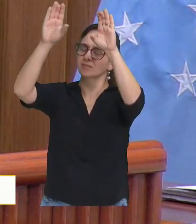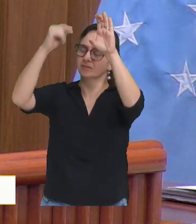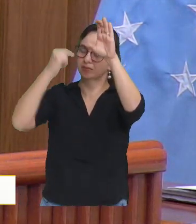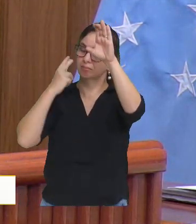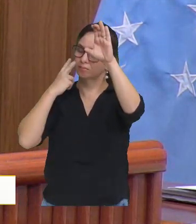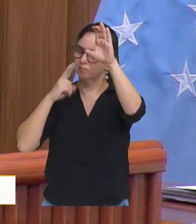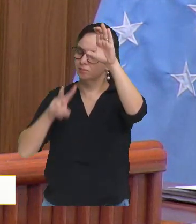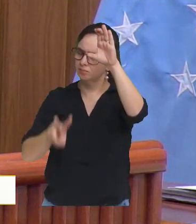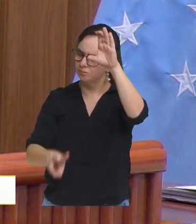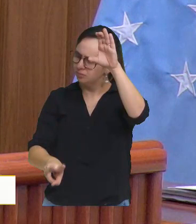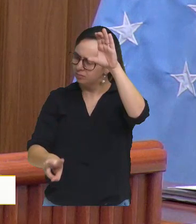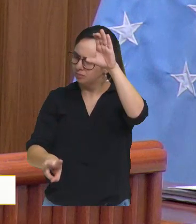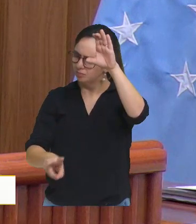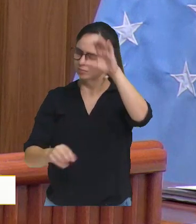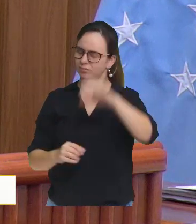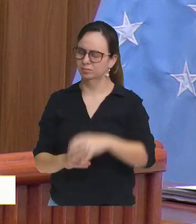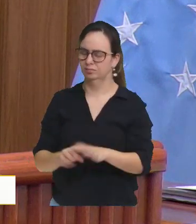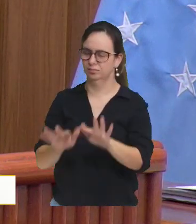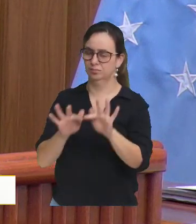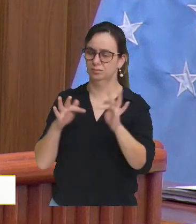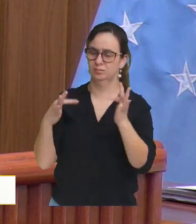essa família maravilhosa que está aqui,